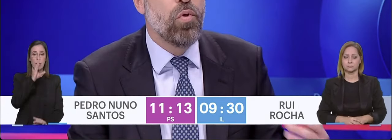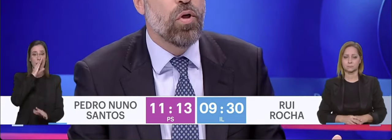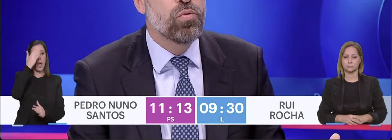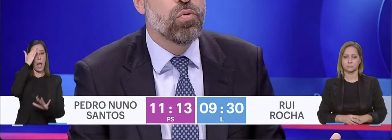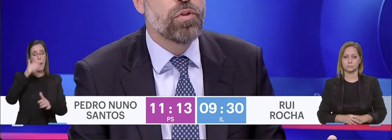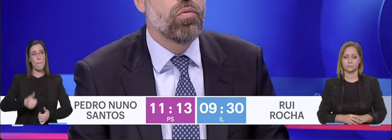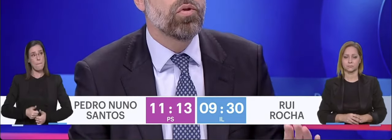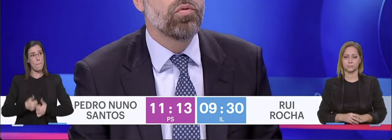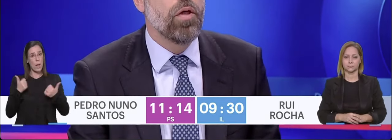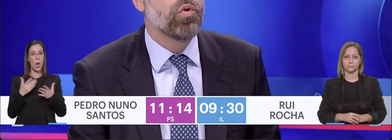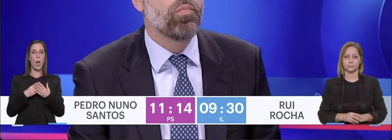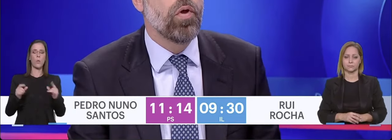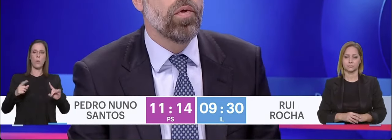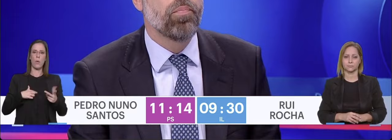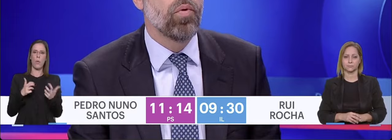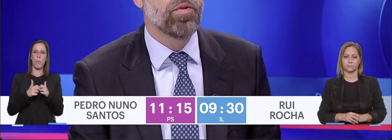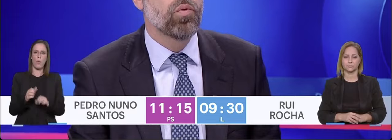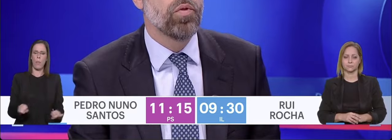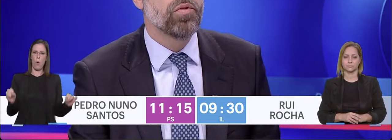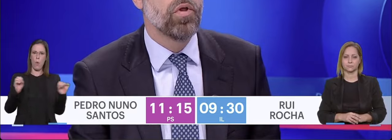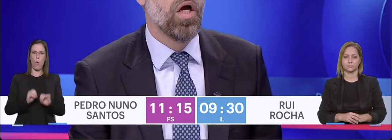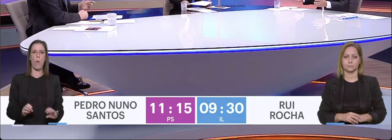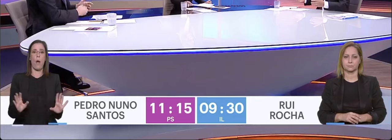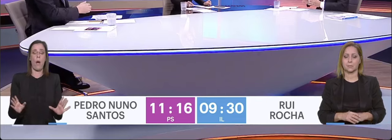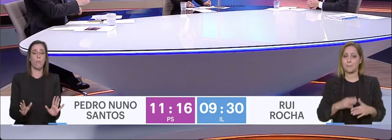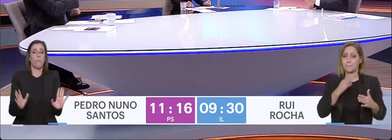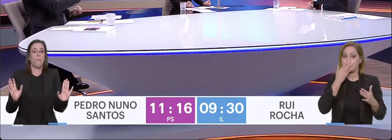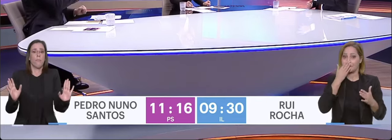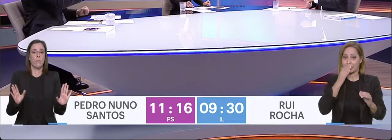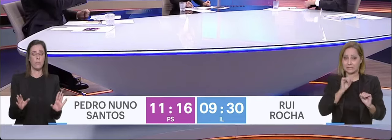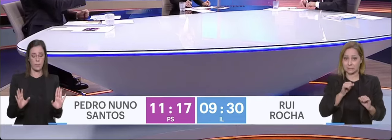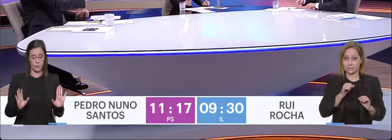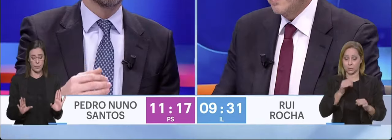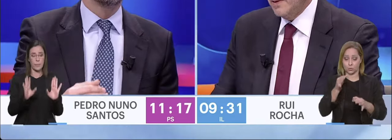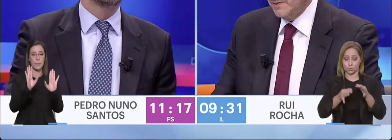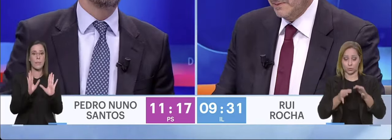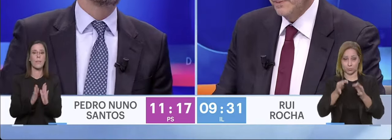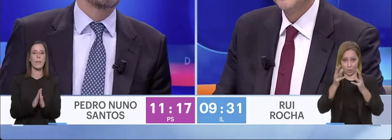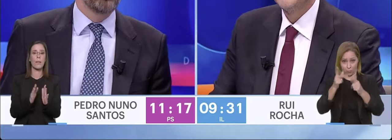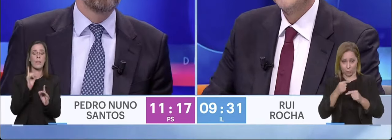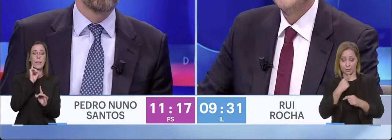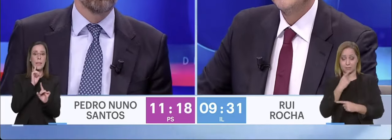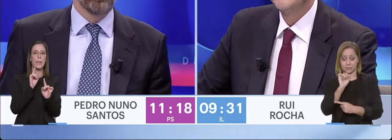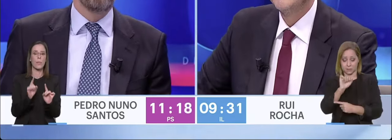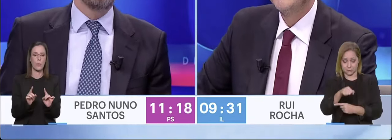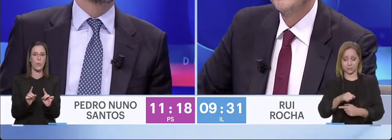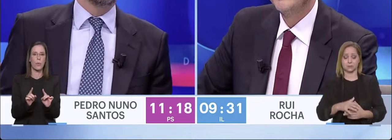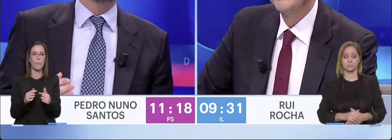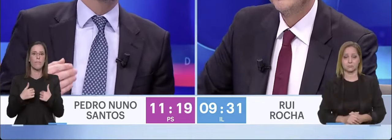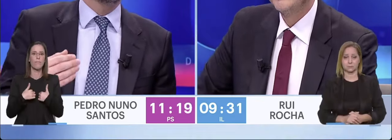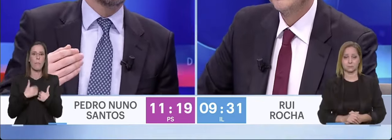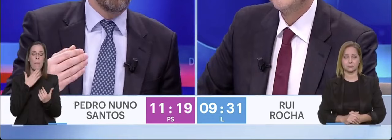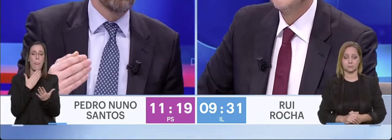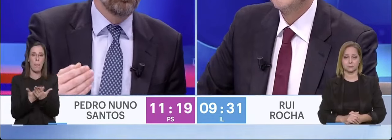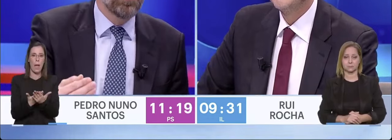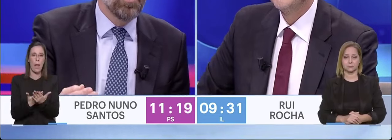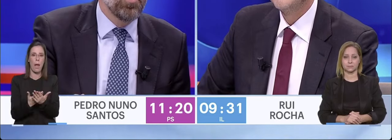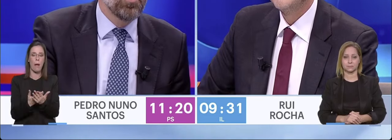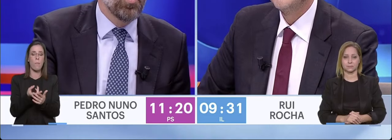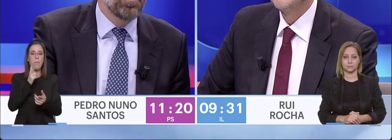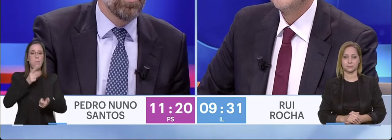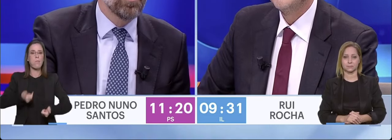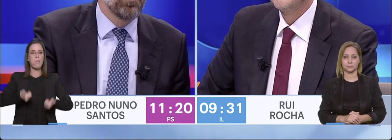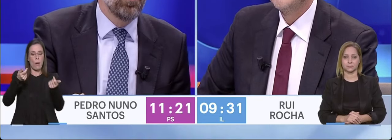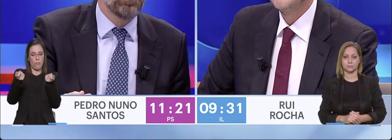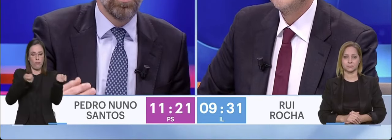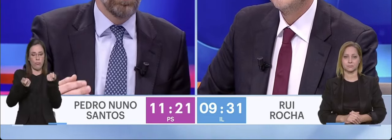que H uma melor solução nós não teremos um problema problemas com isso agora agora o que é importante é nós darmos às administrações